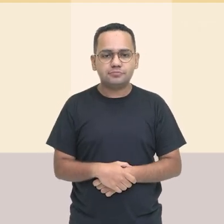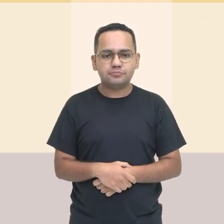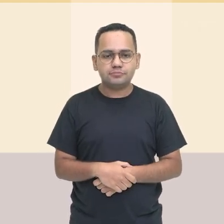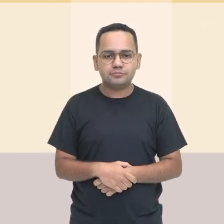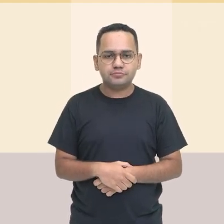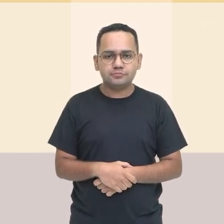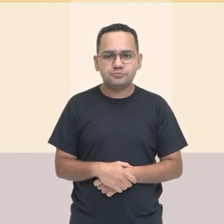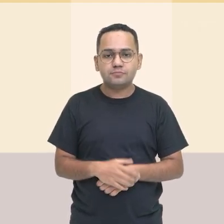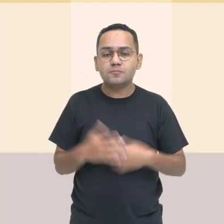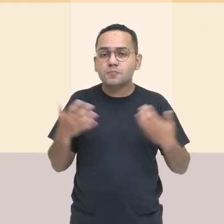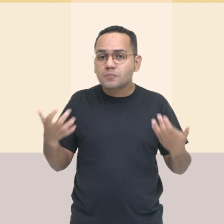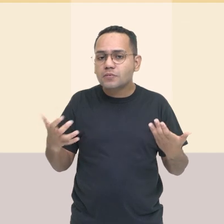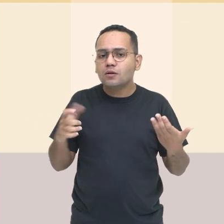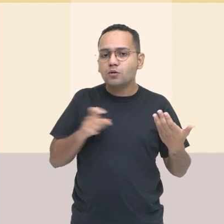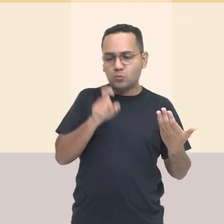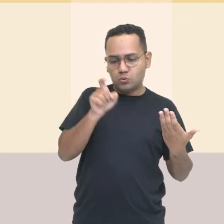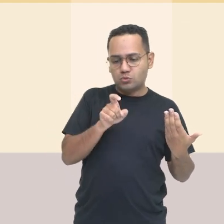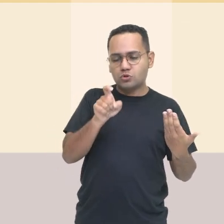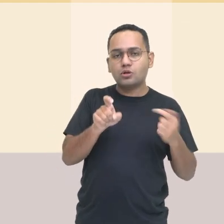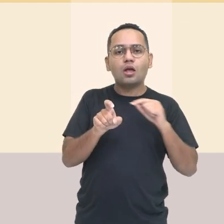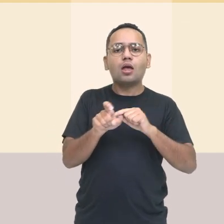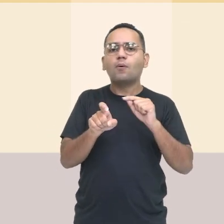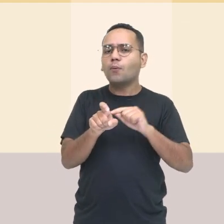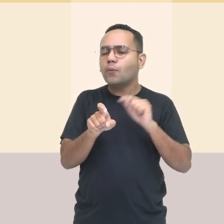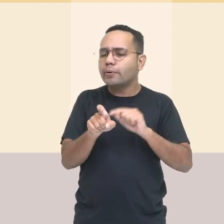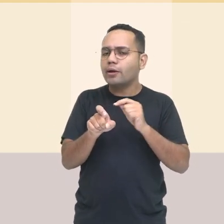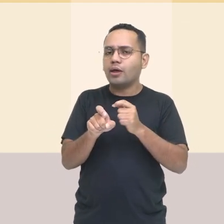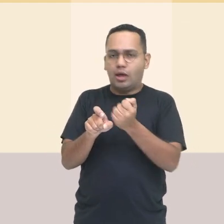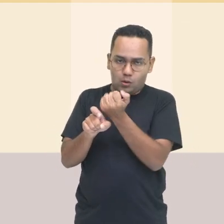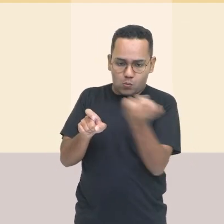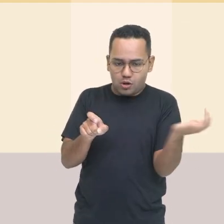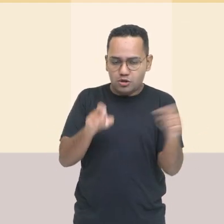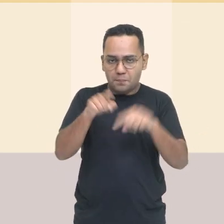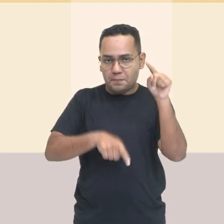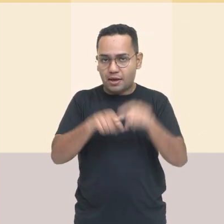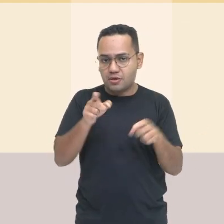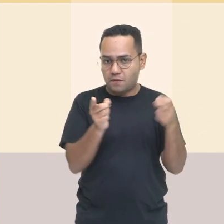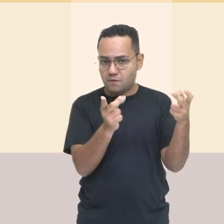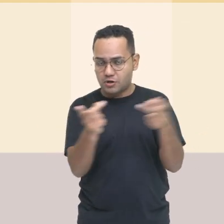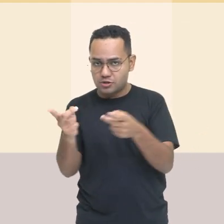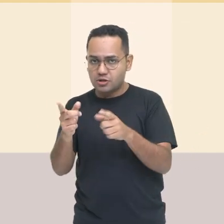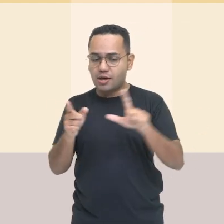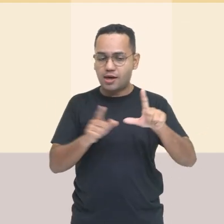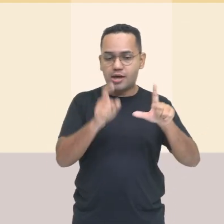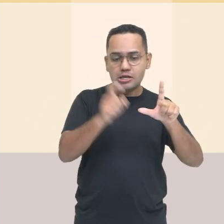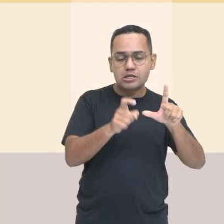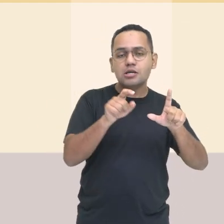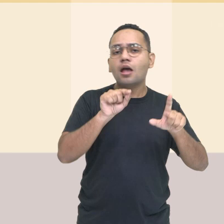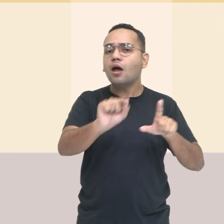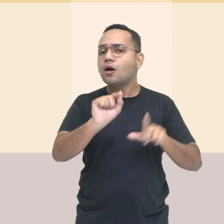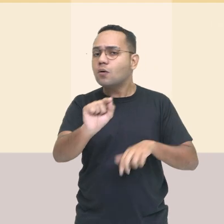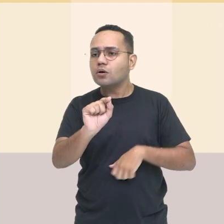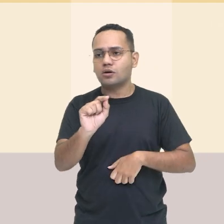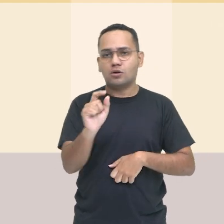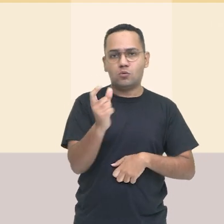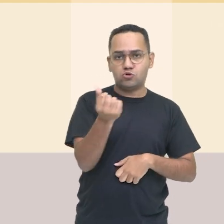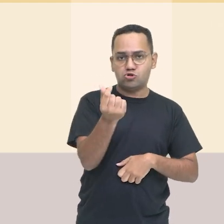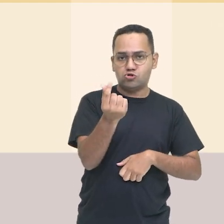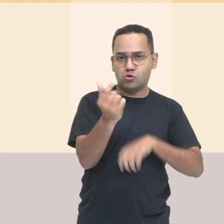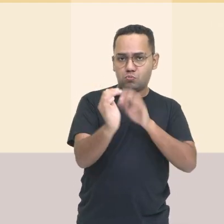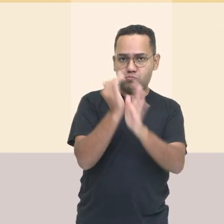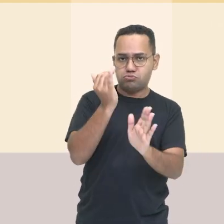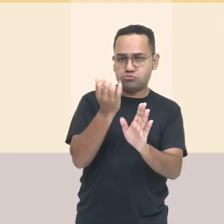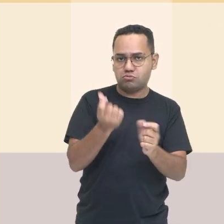menos 80, onde x representa o número de produtos vendidos e Lx o lucro